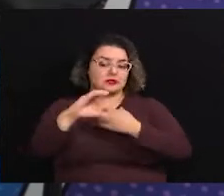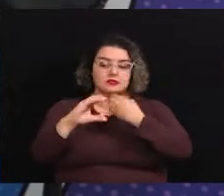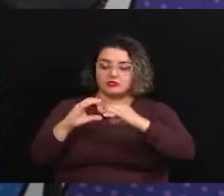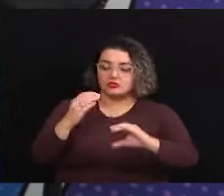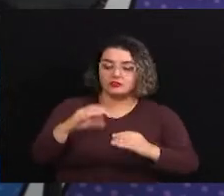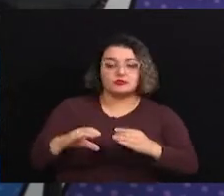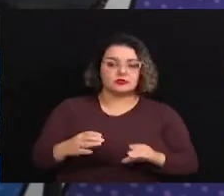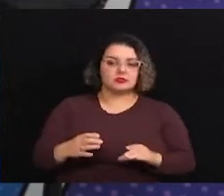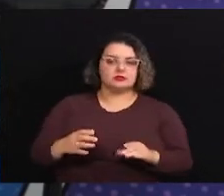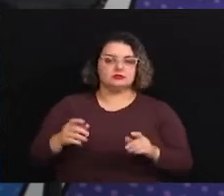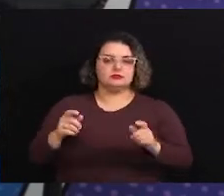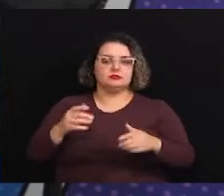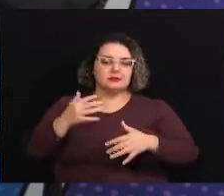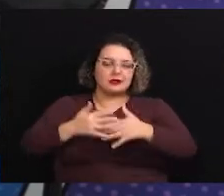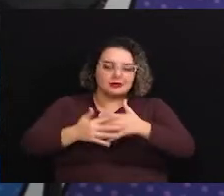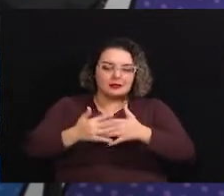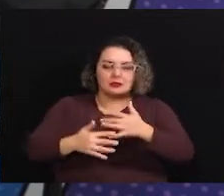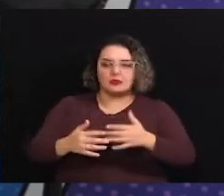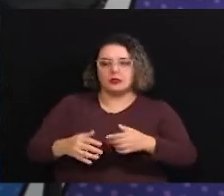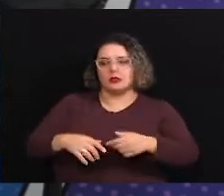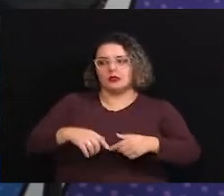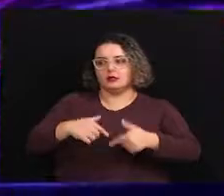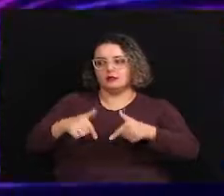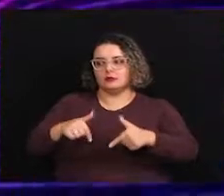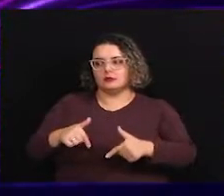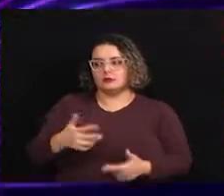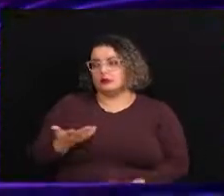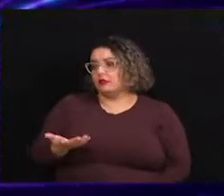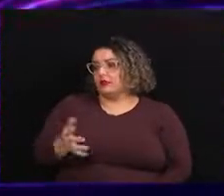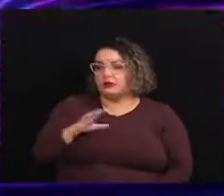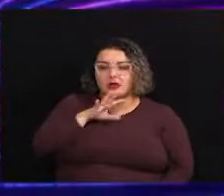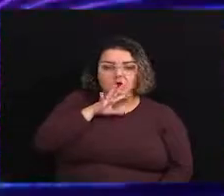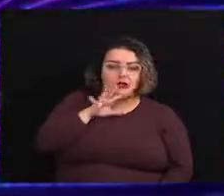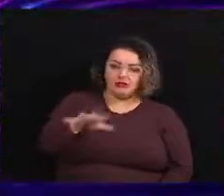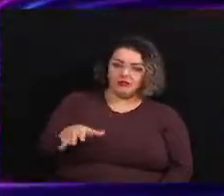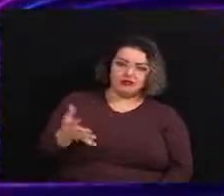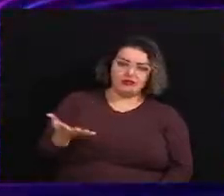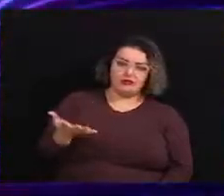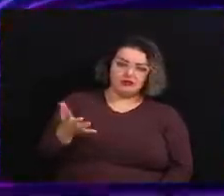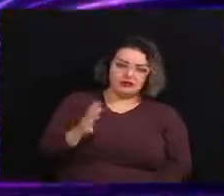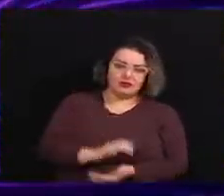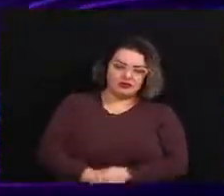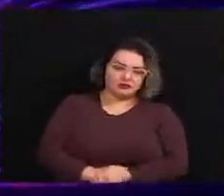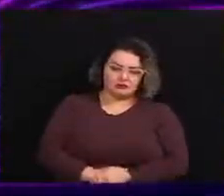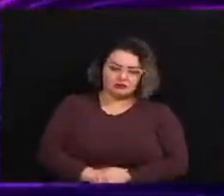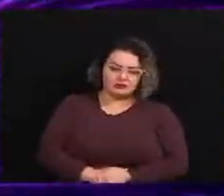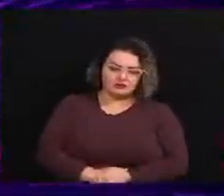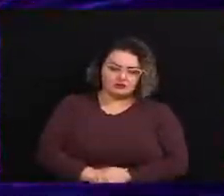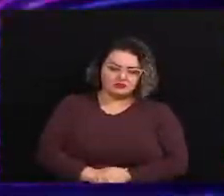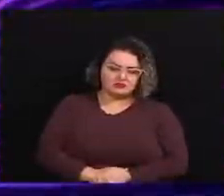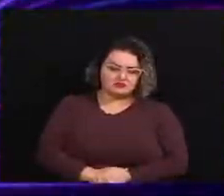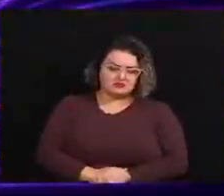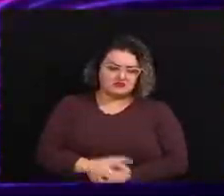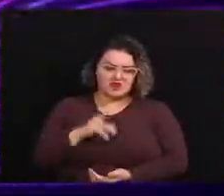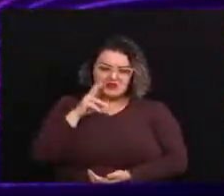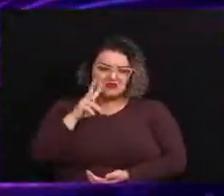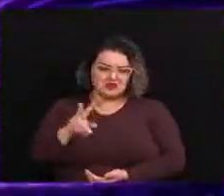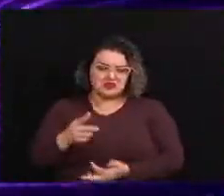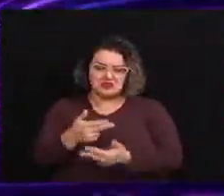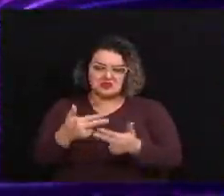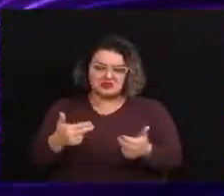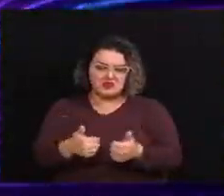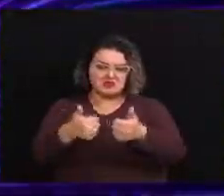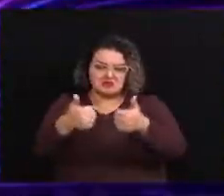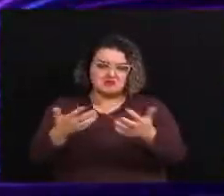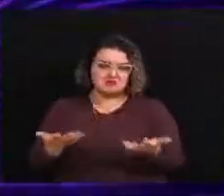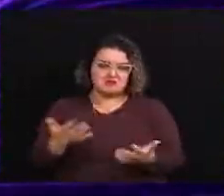impossibilita esse trabalho? Foi horrível, né? Eu não vejo de que forma possa tirar alguma coisa positiva